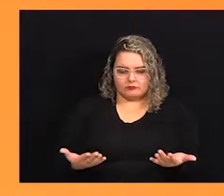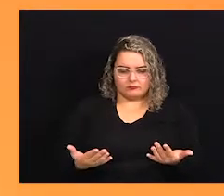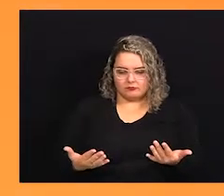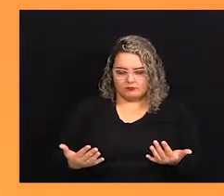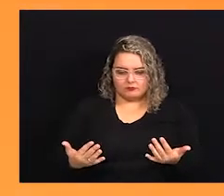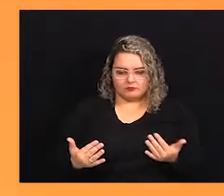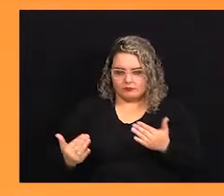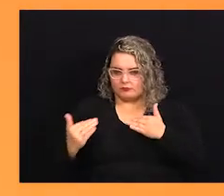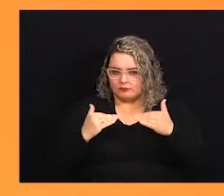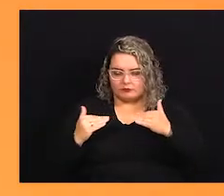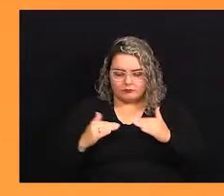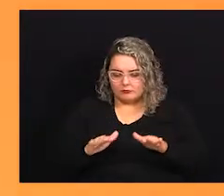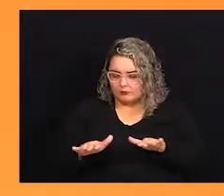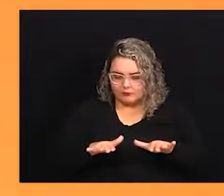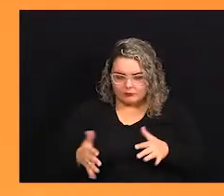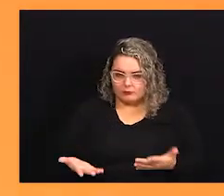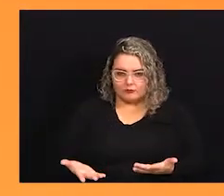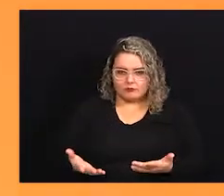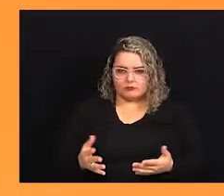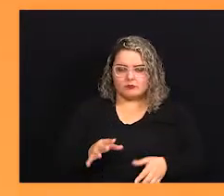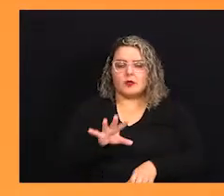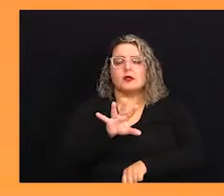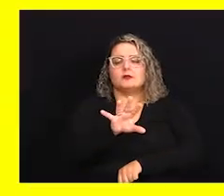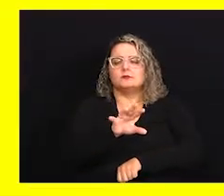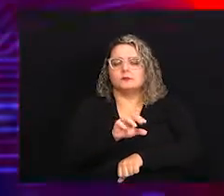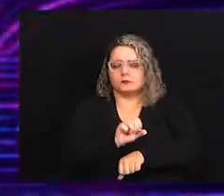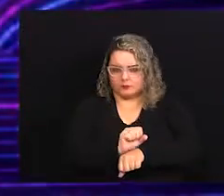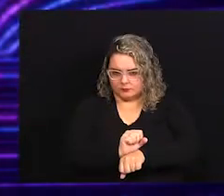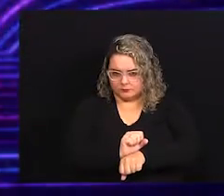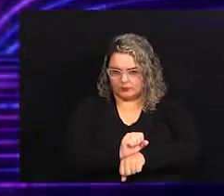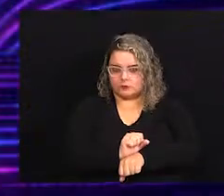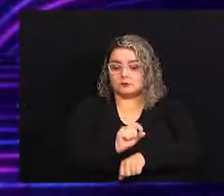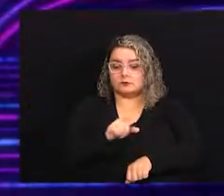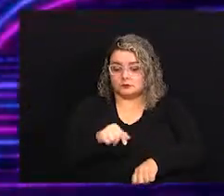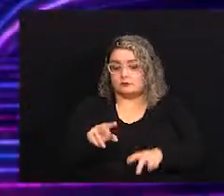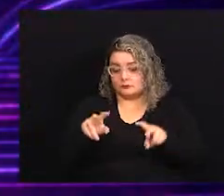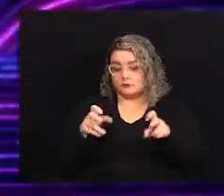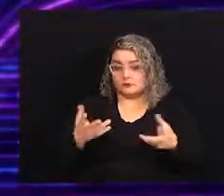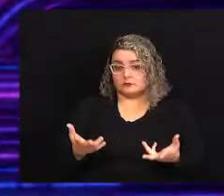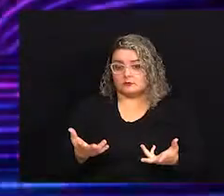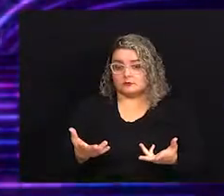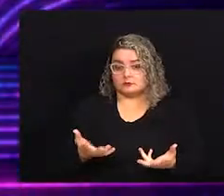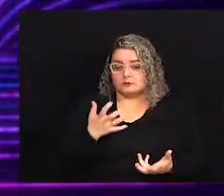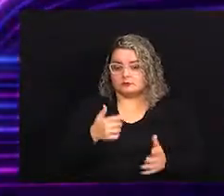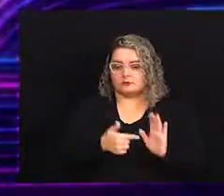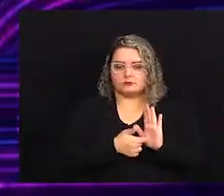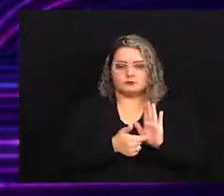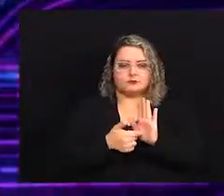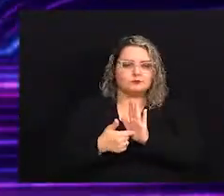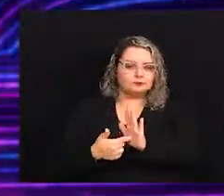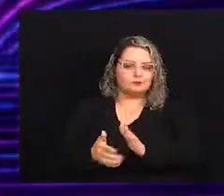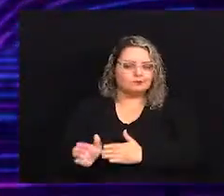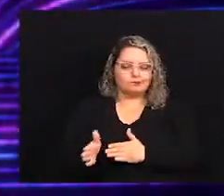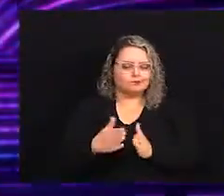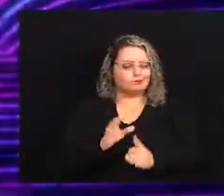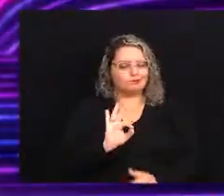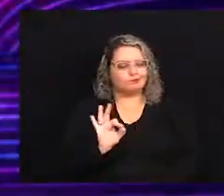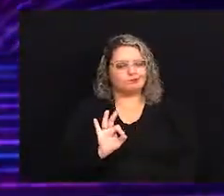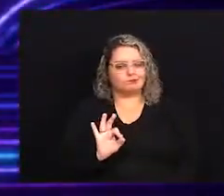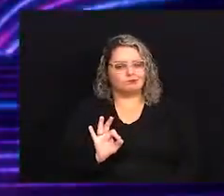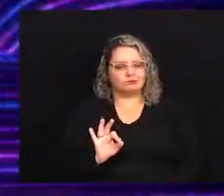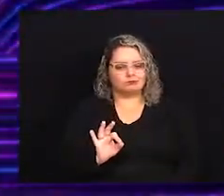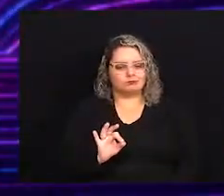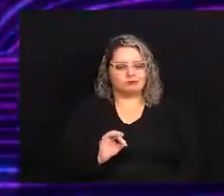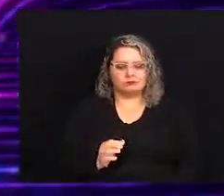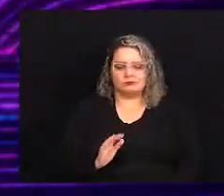numa de vingança, né? E esse foi o meu tema. Eu quis mostrar que esse caminho não vai levar a nada,